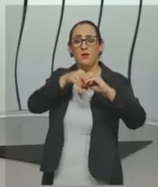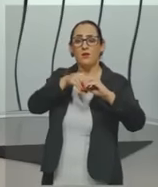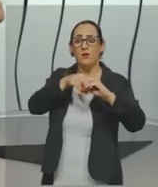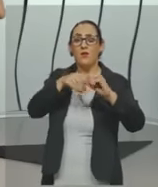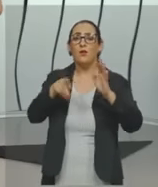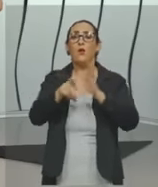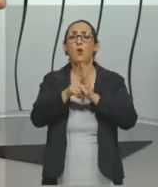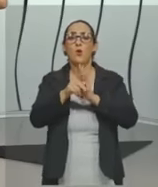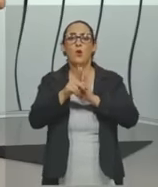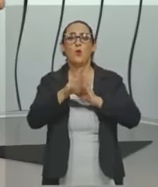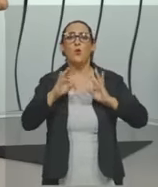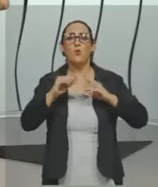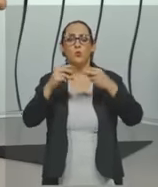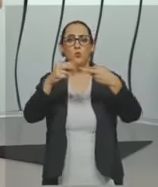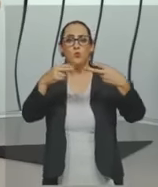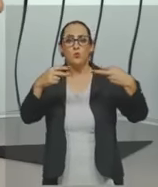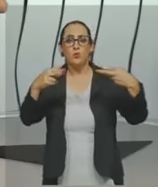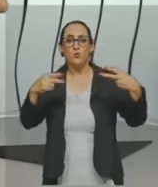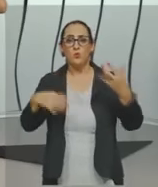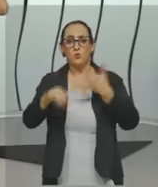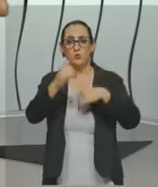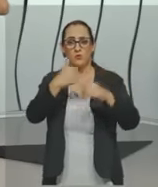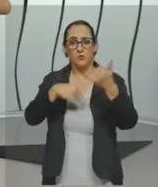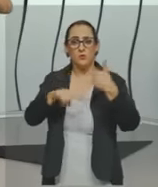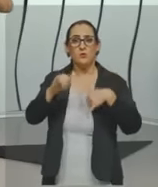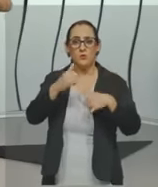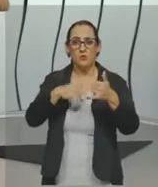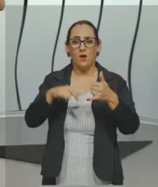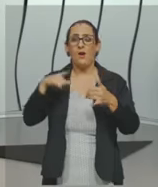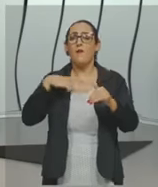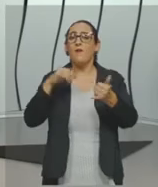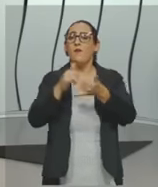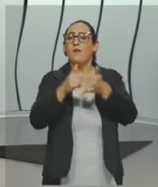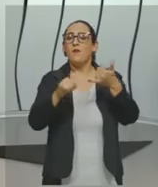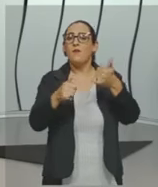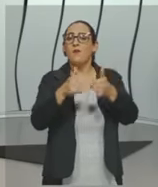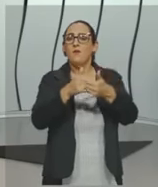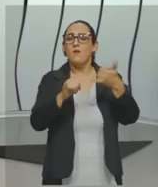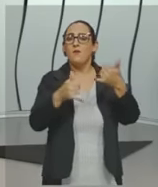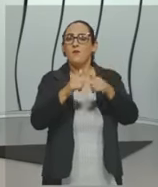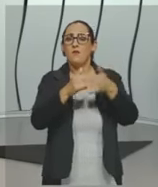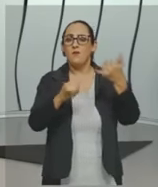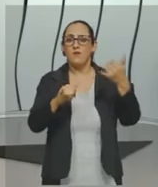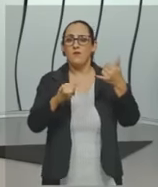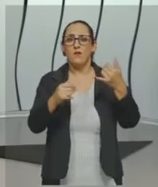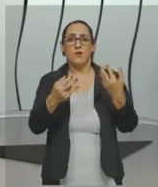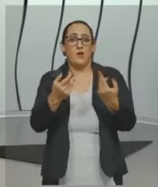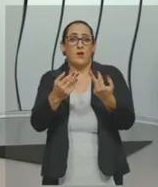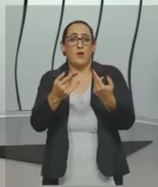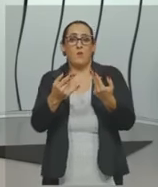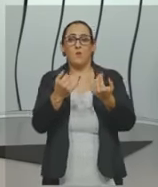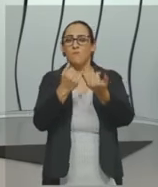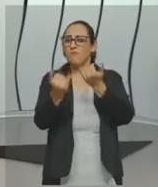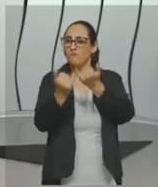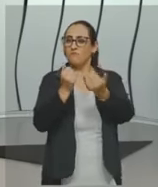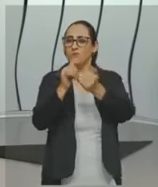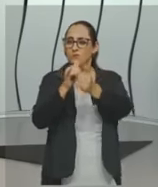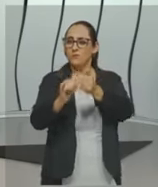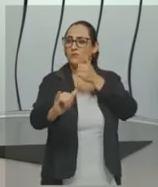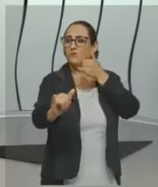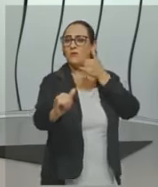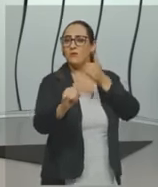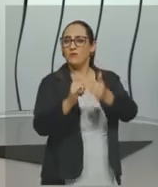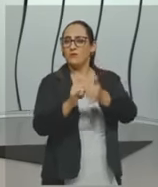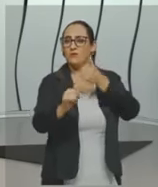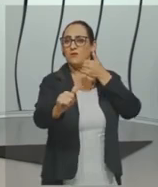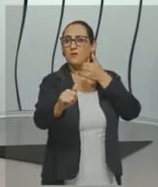vocês, mas existe aí uma carga elétrica, então vai passar como se fosse mesmo algo elétrico, tá? E aí,